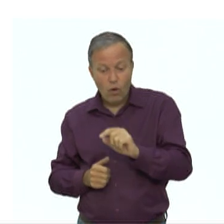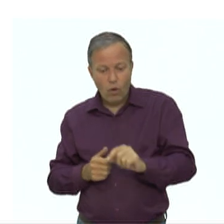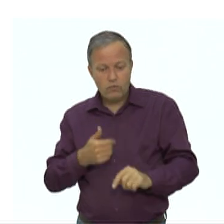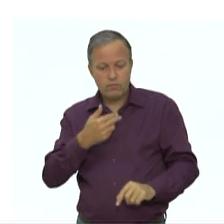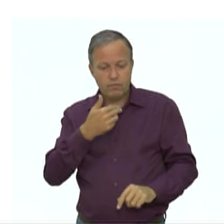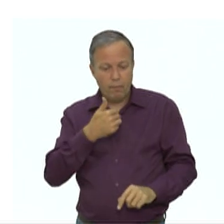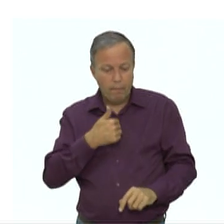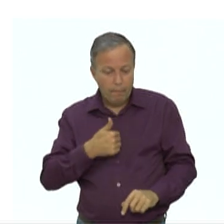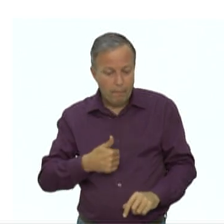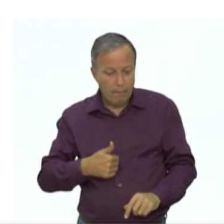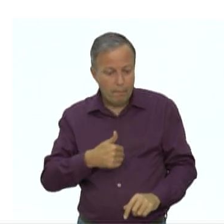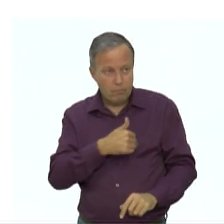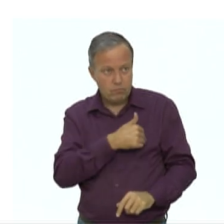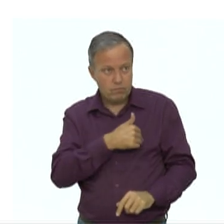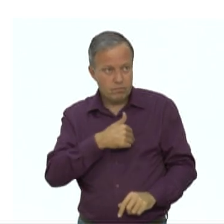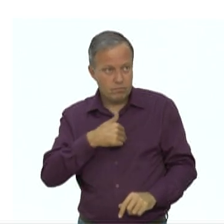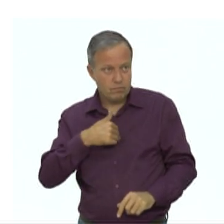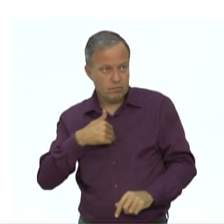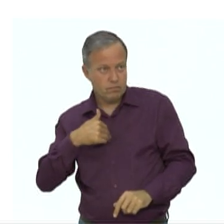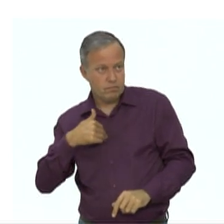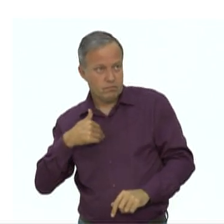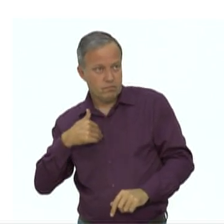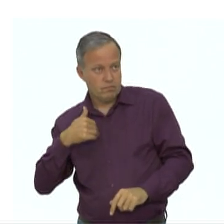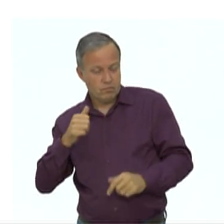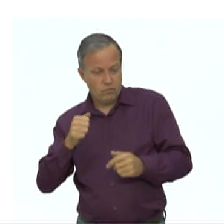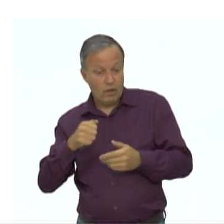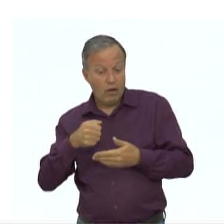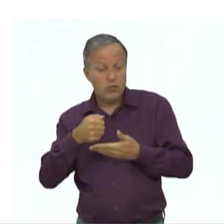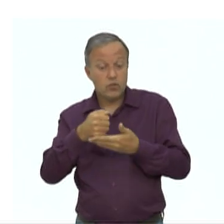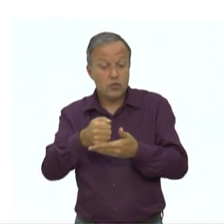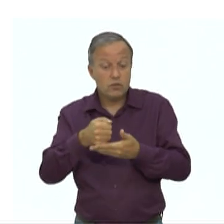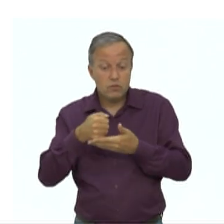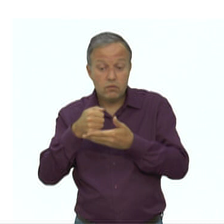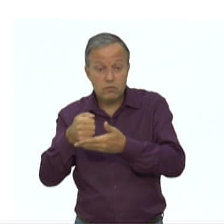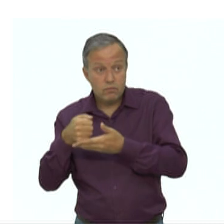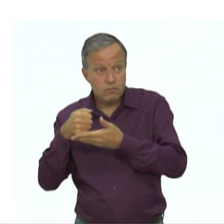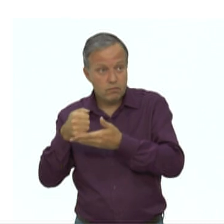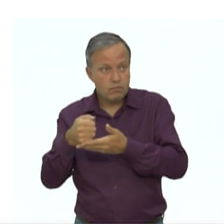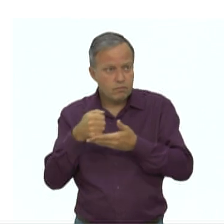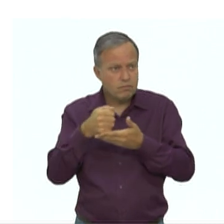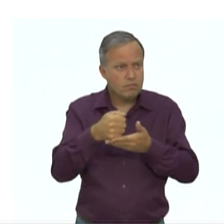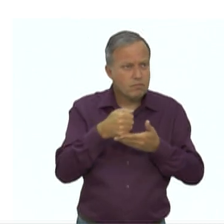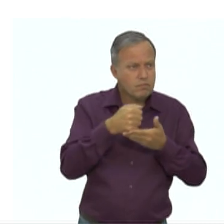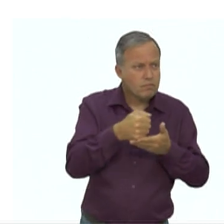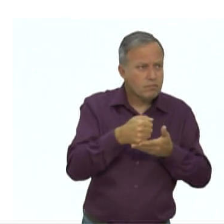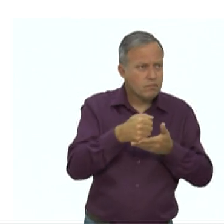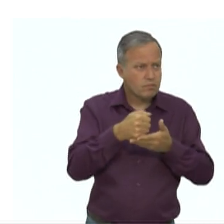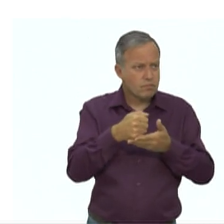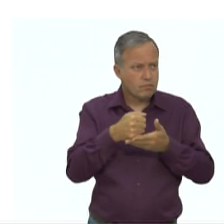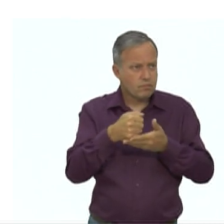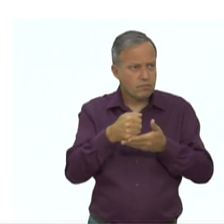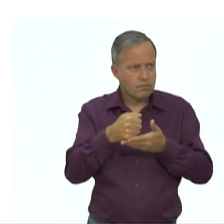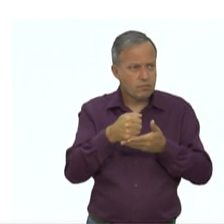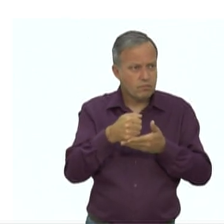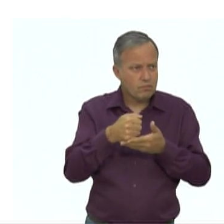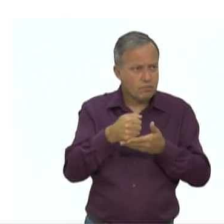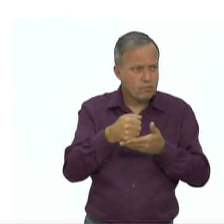lo ajuda a barrar la gran caja de cartón e entonces